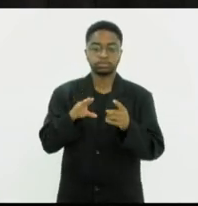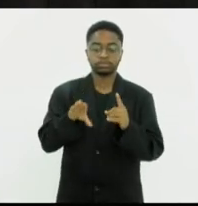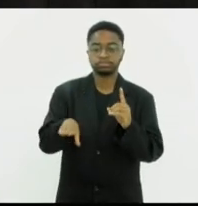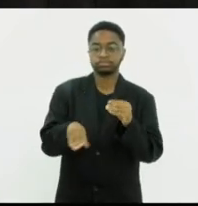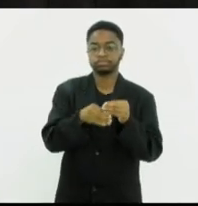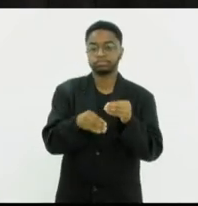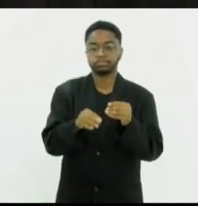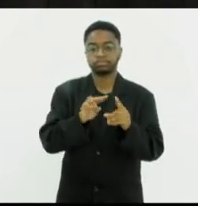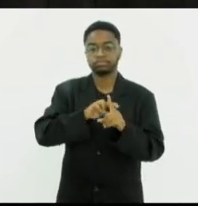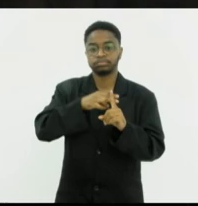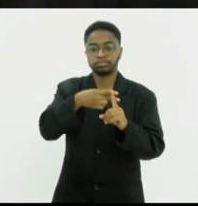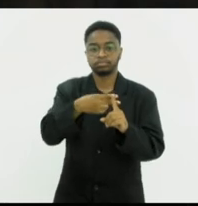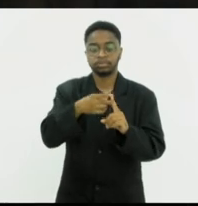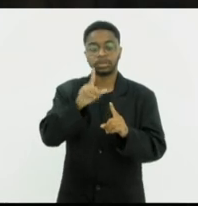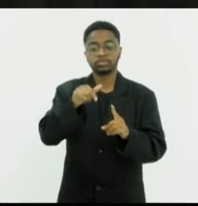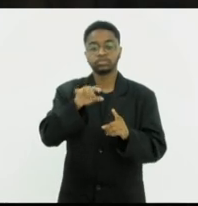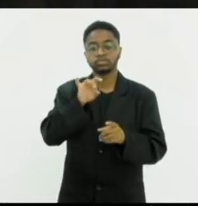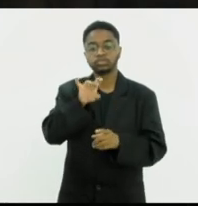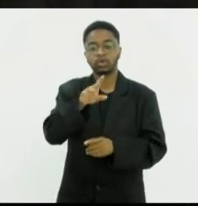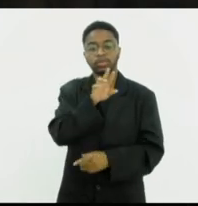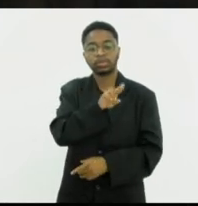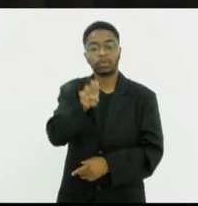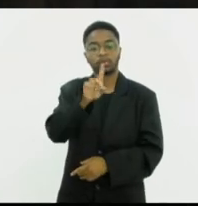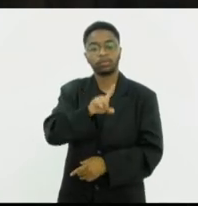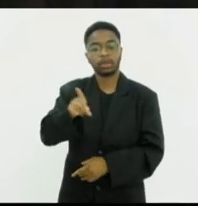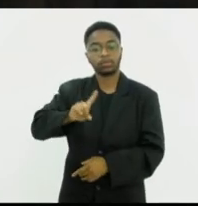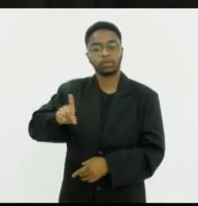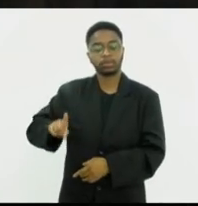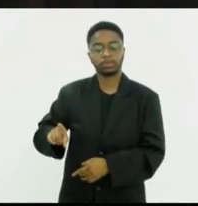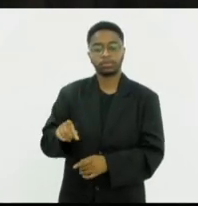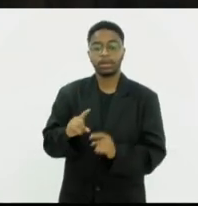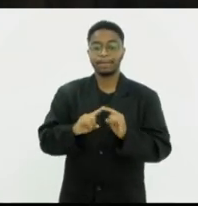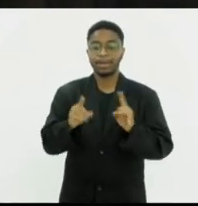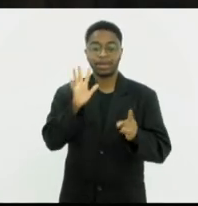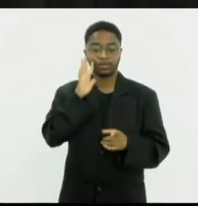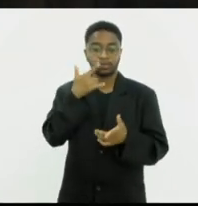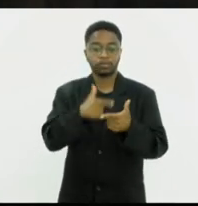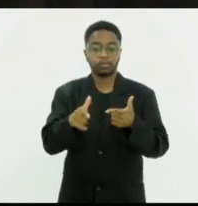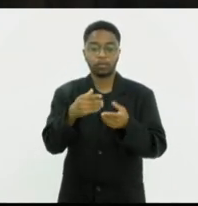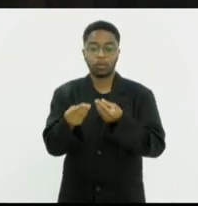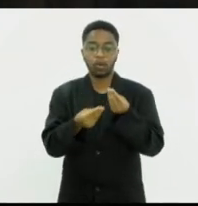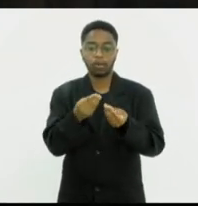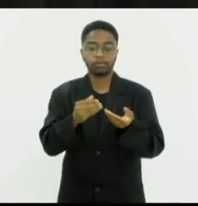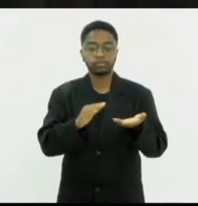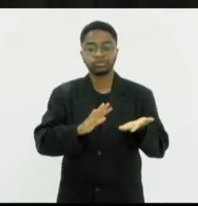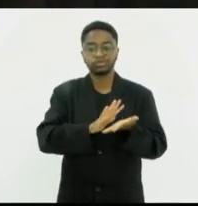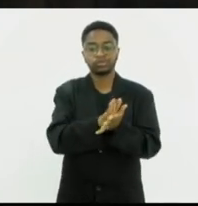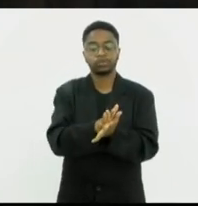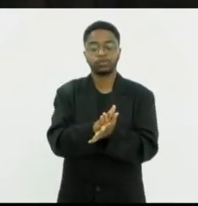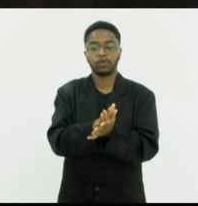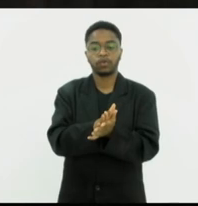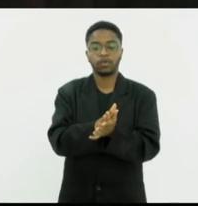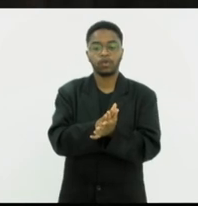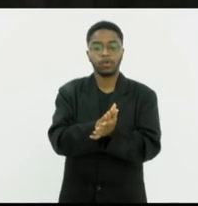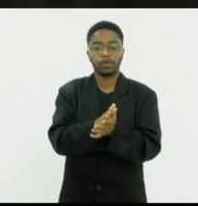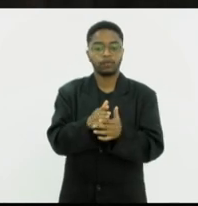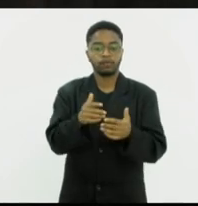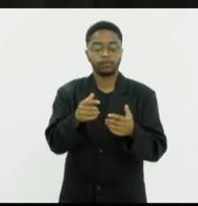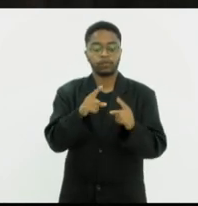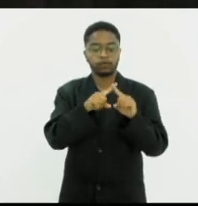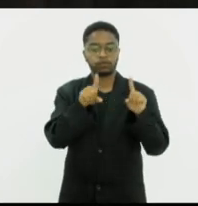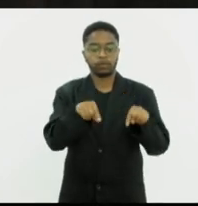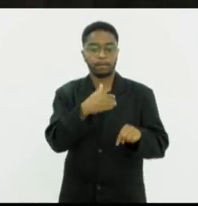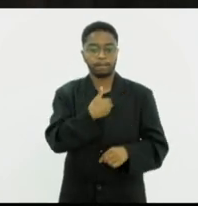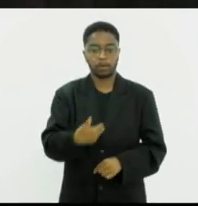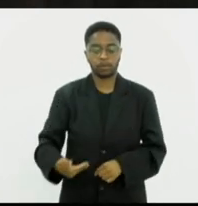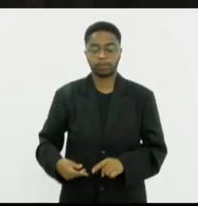não. Como resolver esse problema do país acabando com o funcionalismo público. E